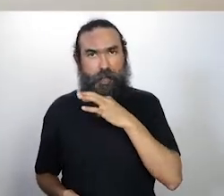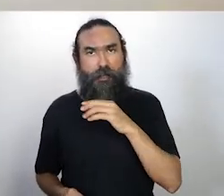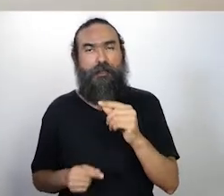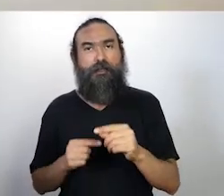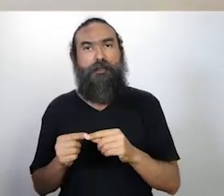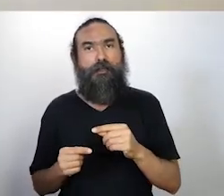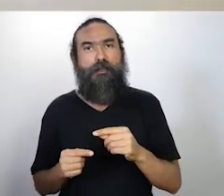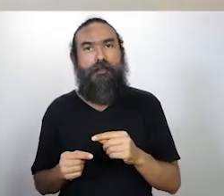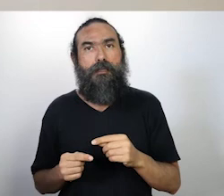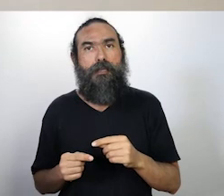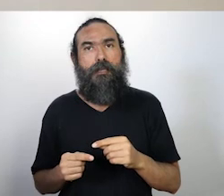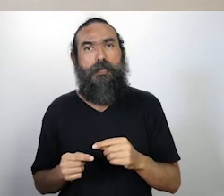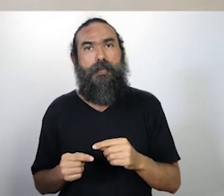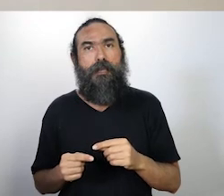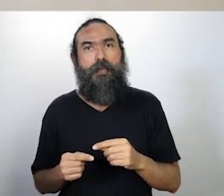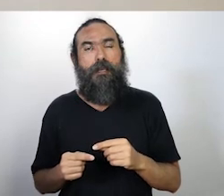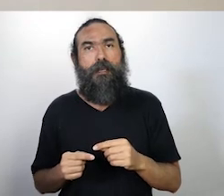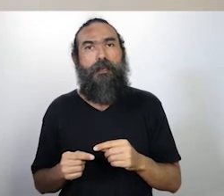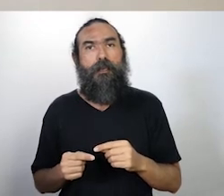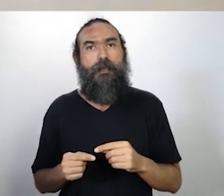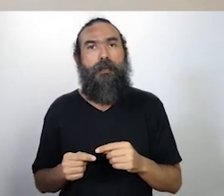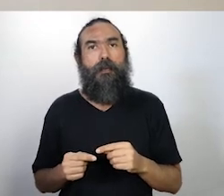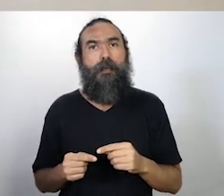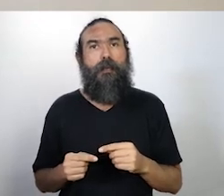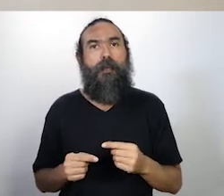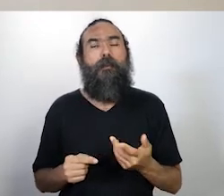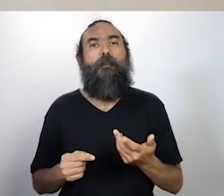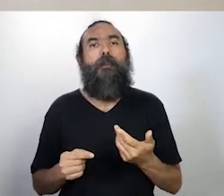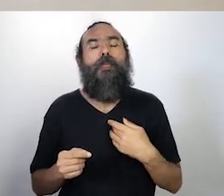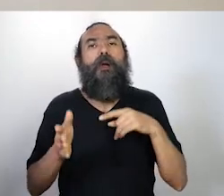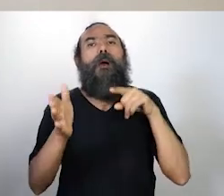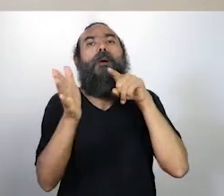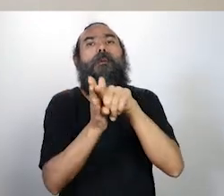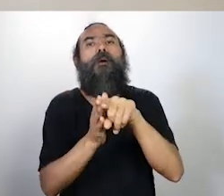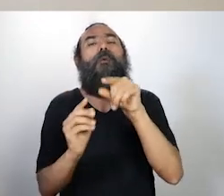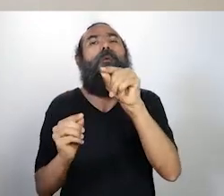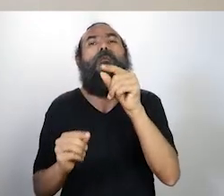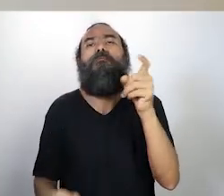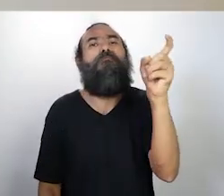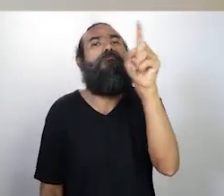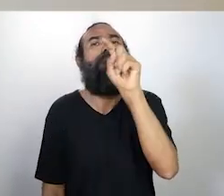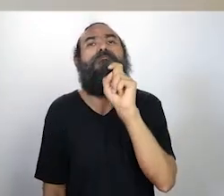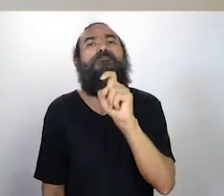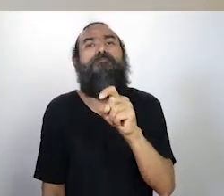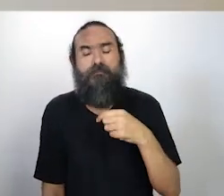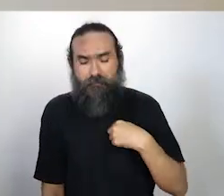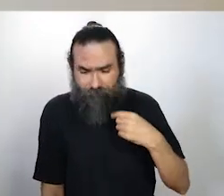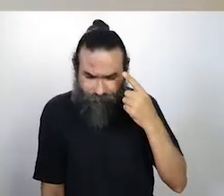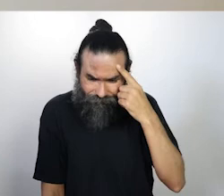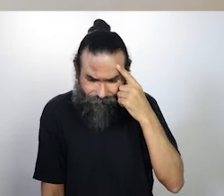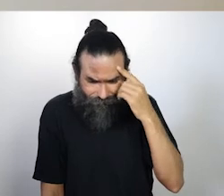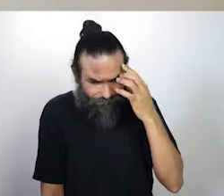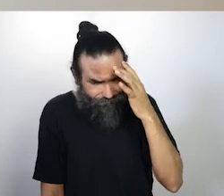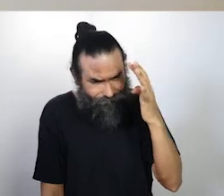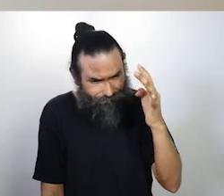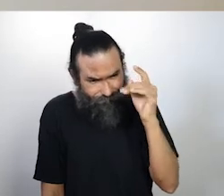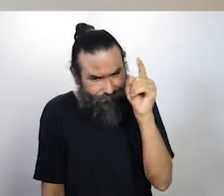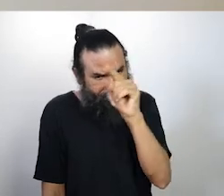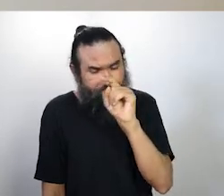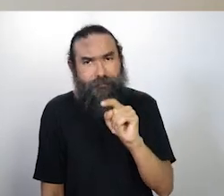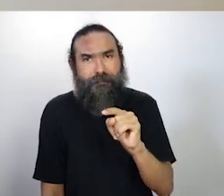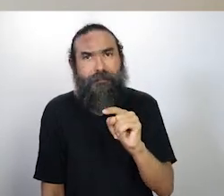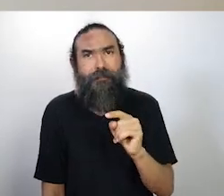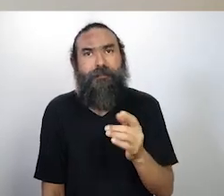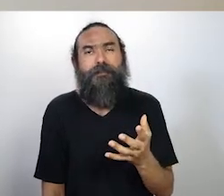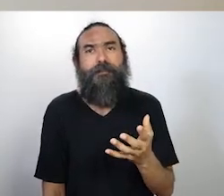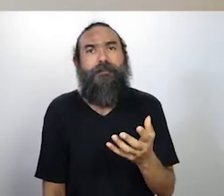Eu acho que fica de novo o questionamento, quando ele colocou isso, me ficou uma interrogação na cabeça. Eu entendi